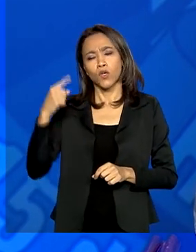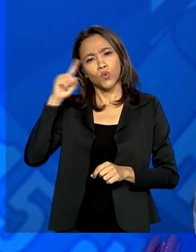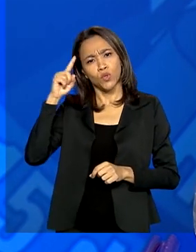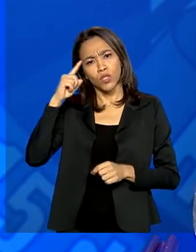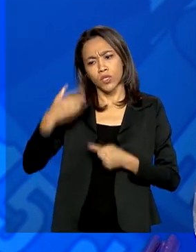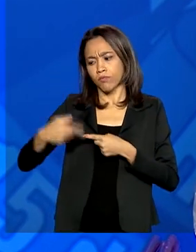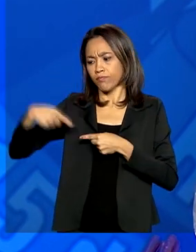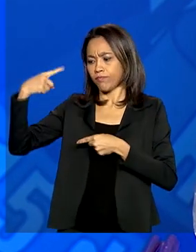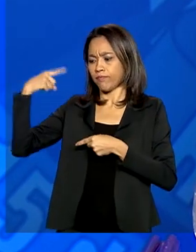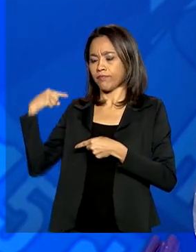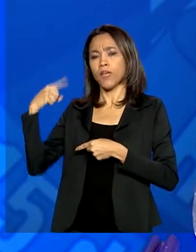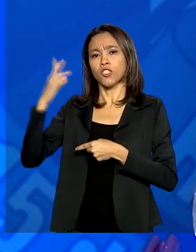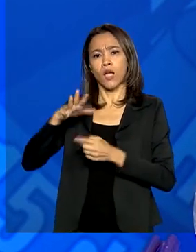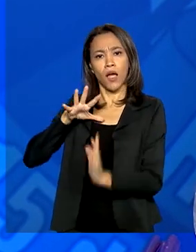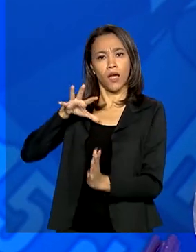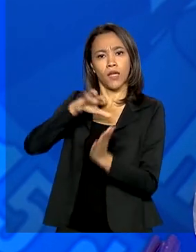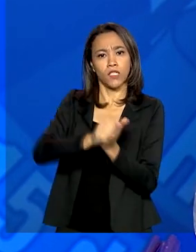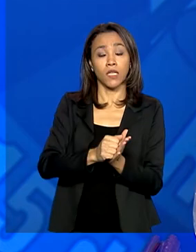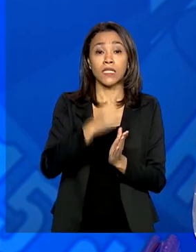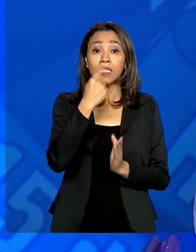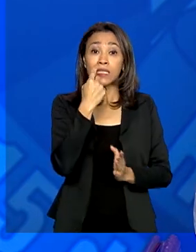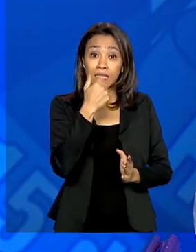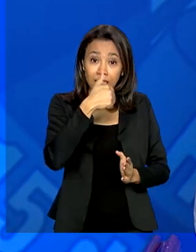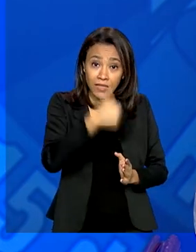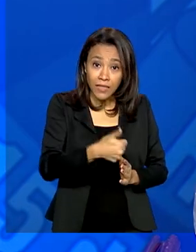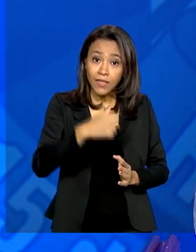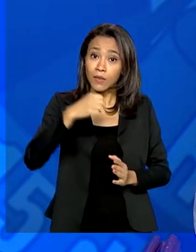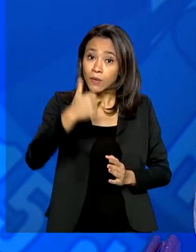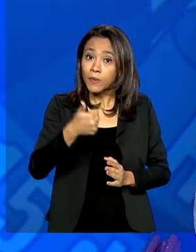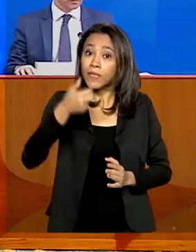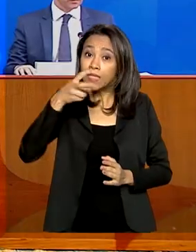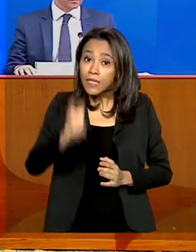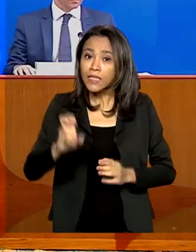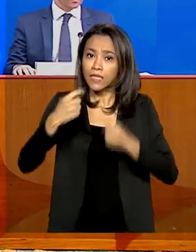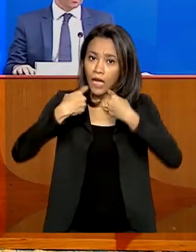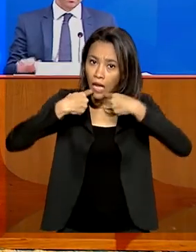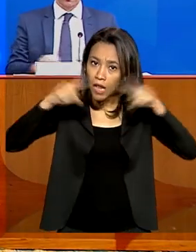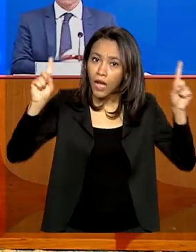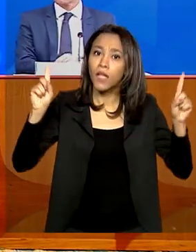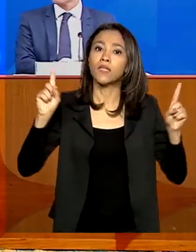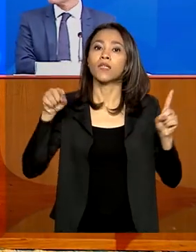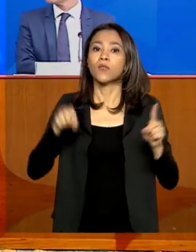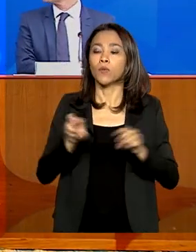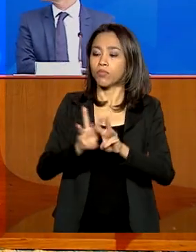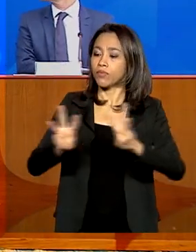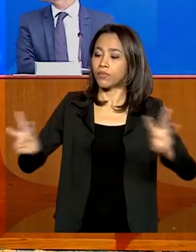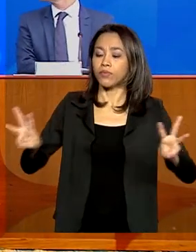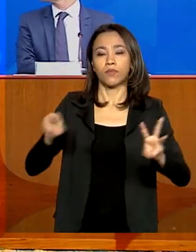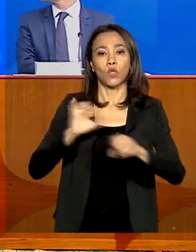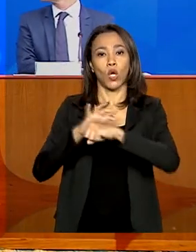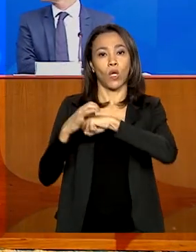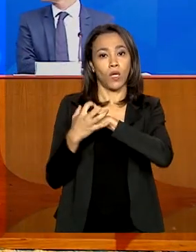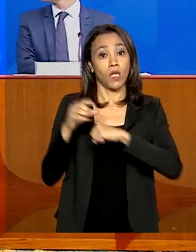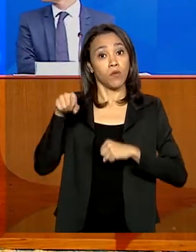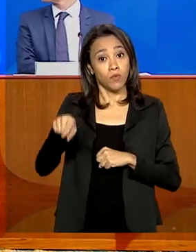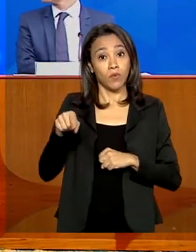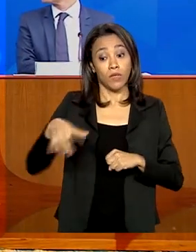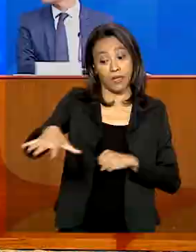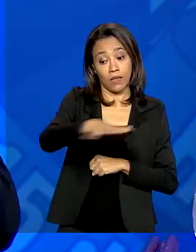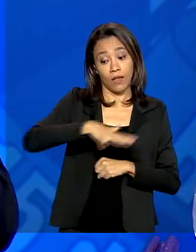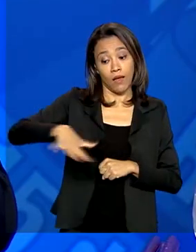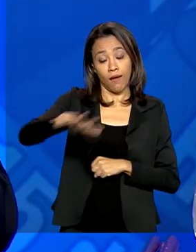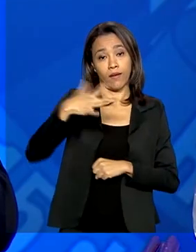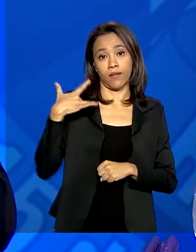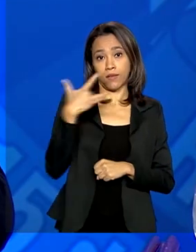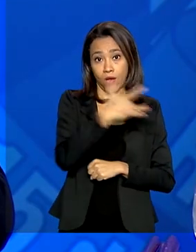foram registradas 115 denúncias no canal Coronavírus relativas a fraudes em contratos no setor de saúde.